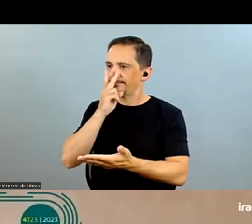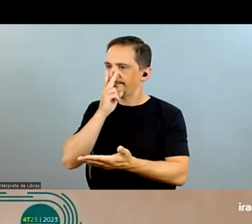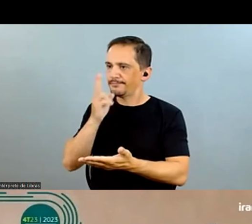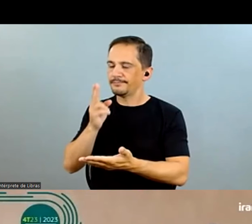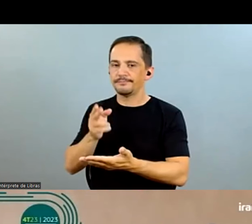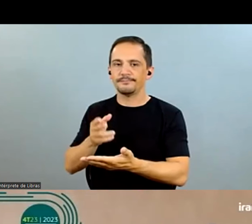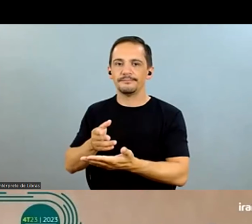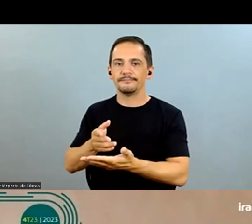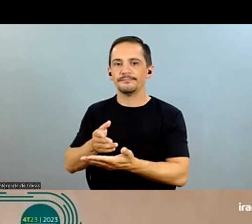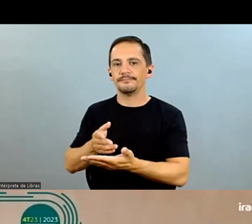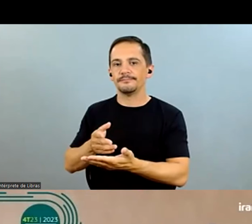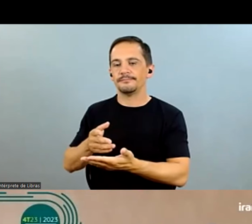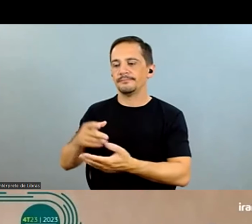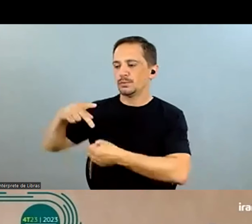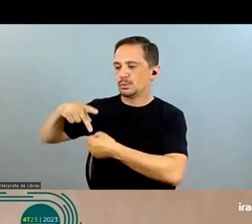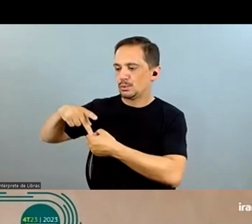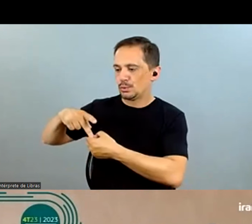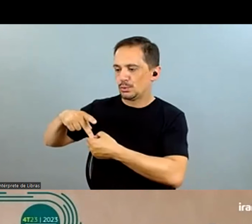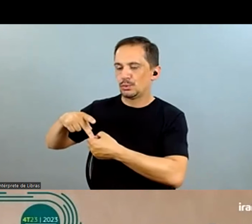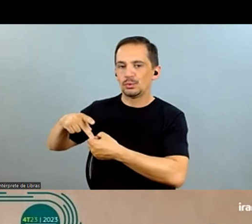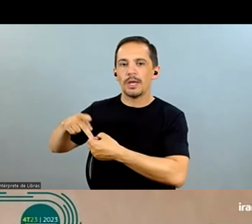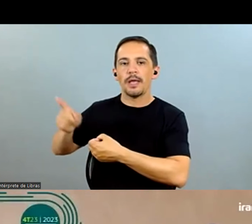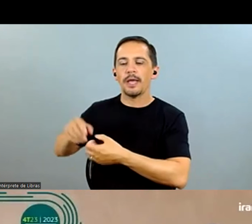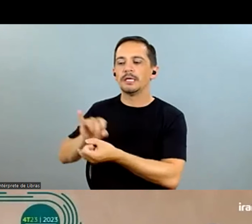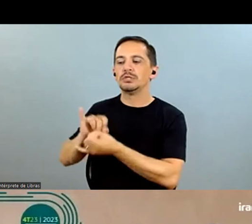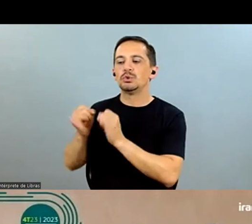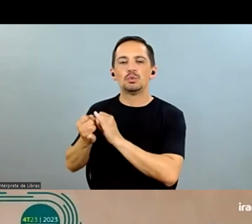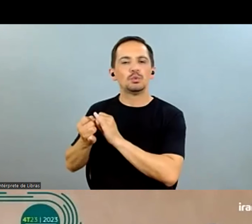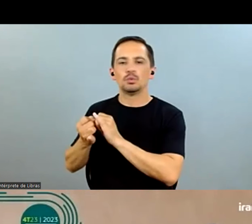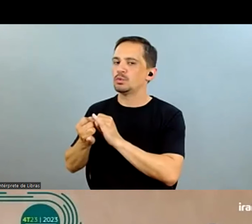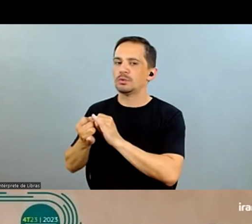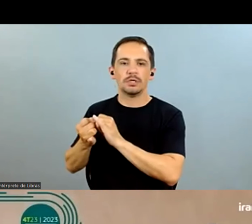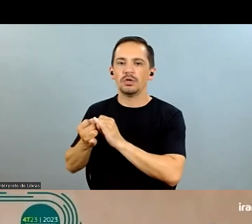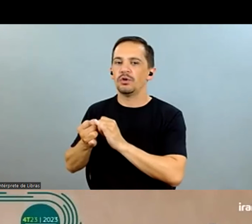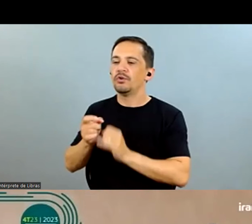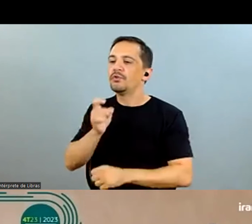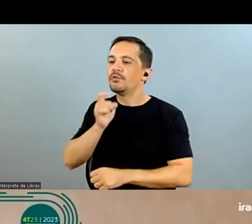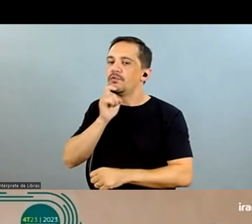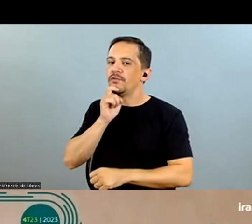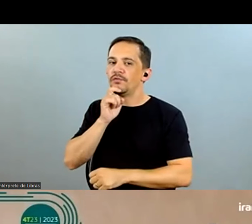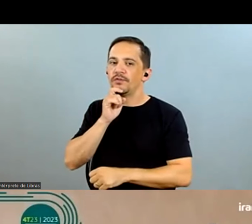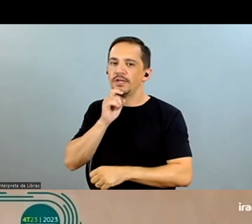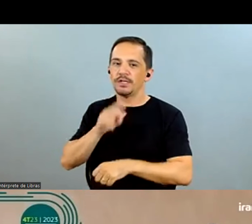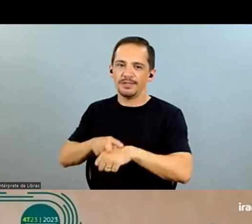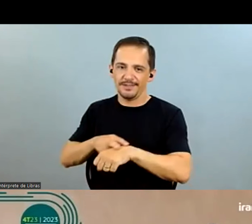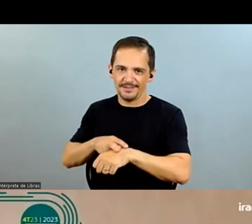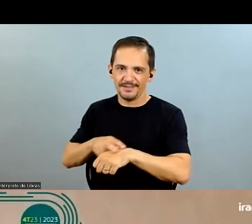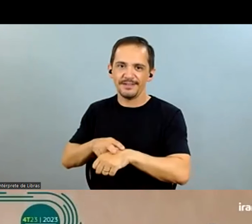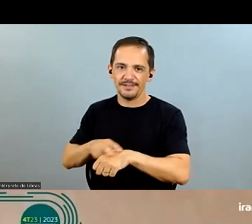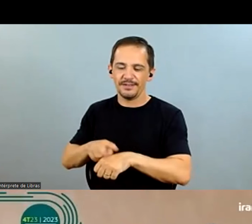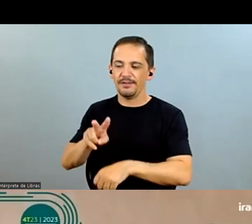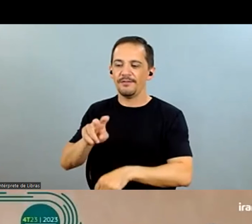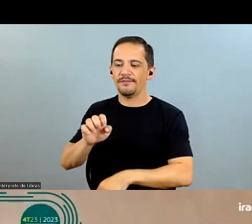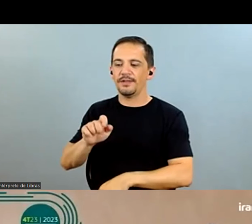base de petróleo e sim Barreiras vegetais e esse é o grande desafio que nós temos hoje é o desenvolvimento de